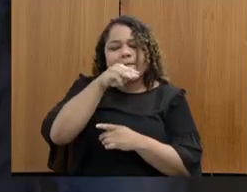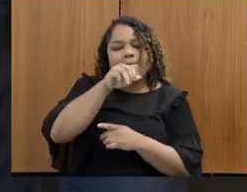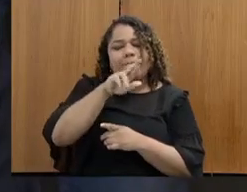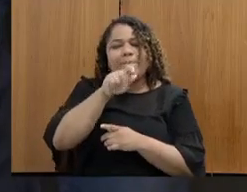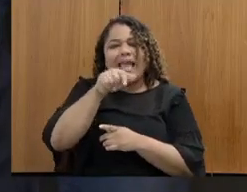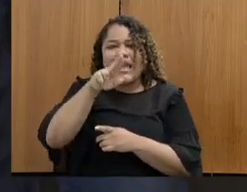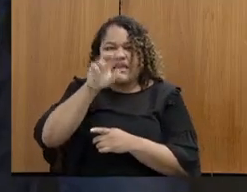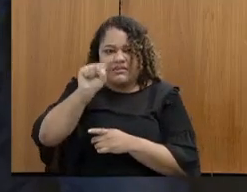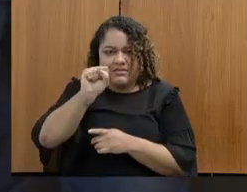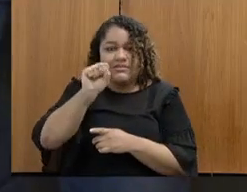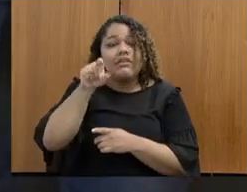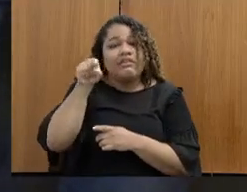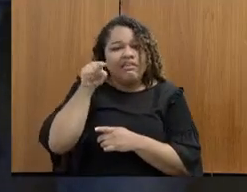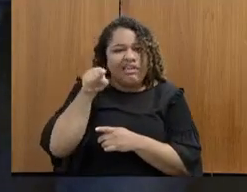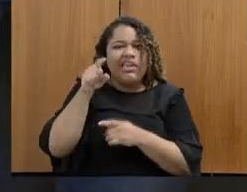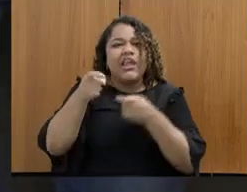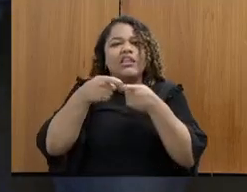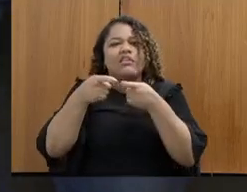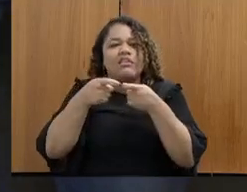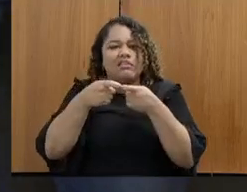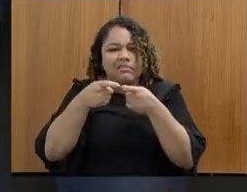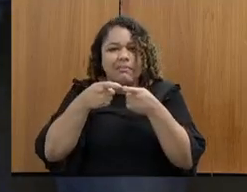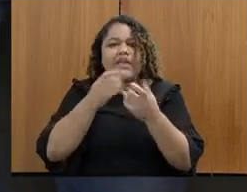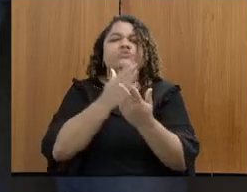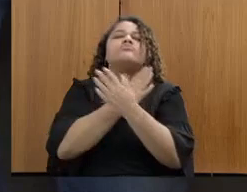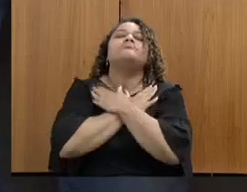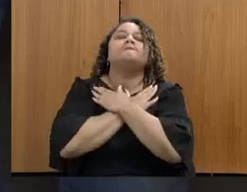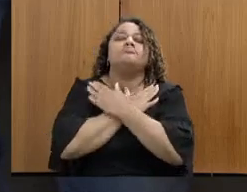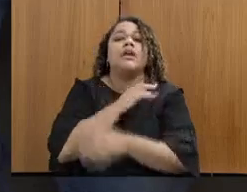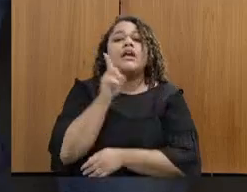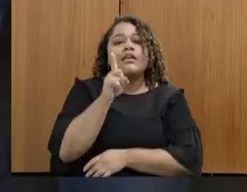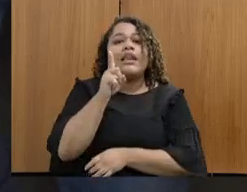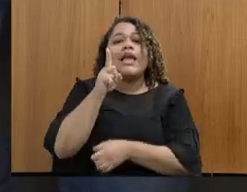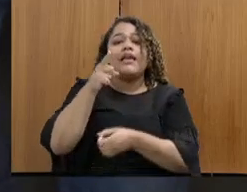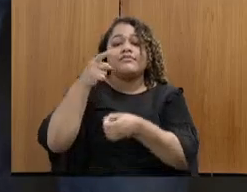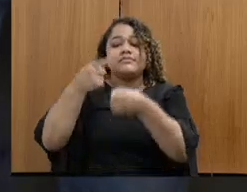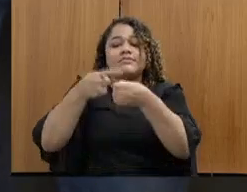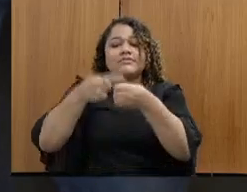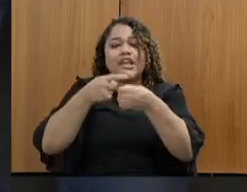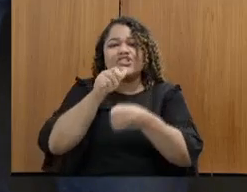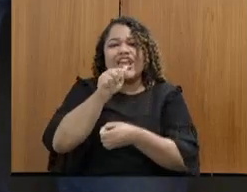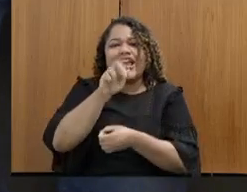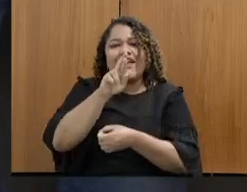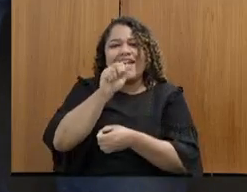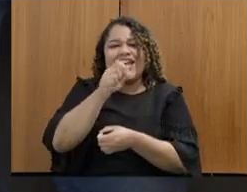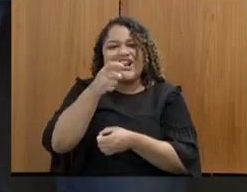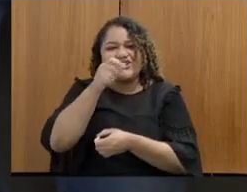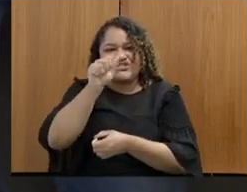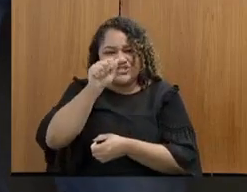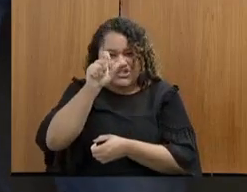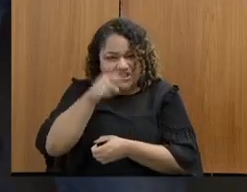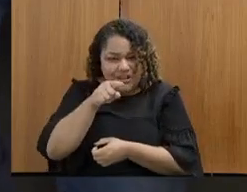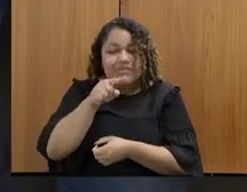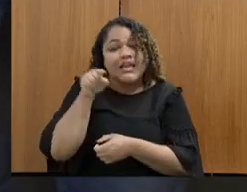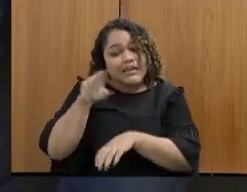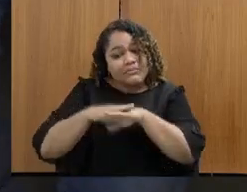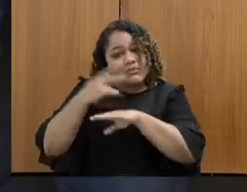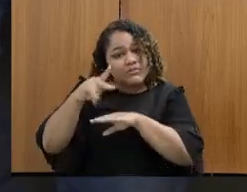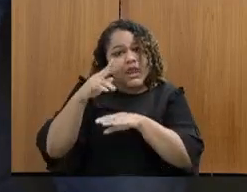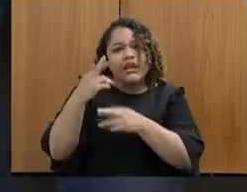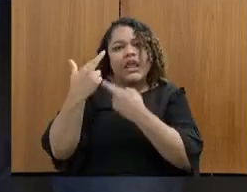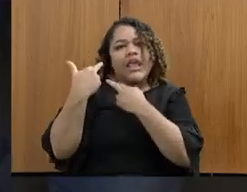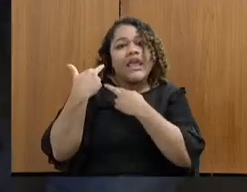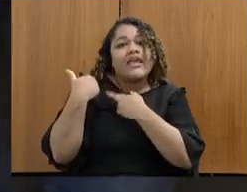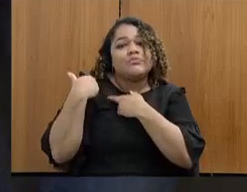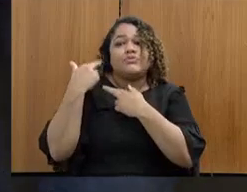lá na nossa querida Cidade de Araxá que era responsável por toda aquela região é um